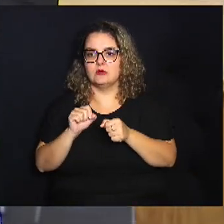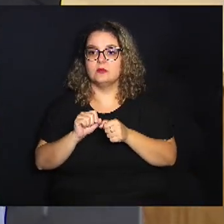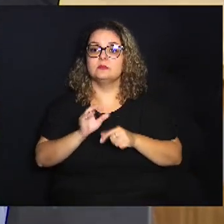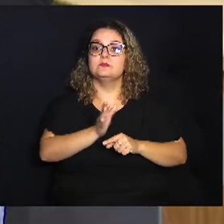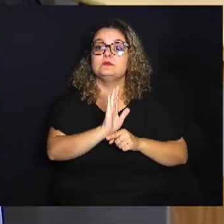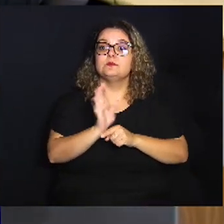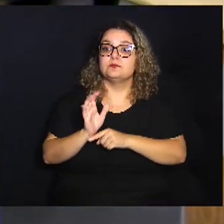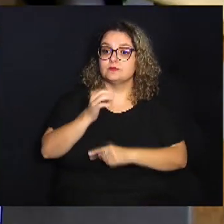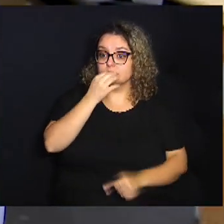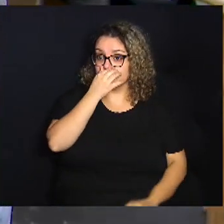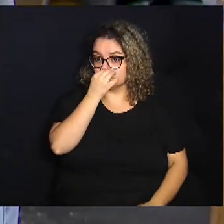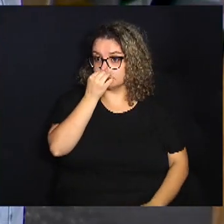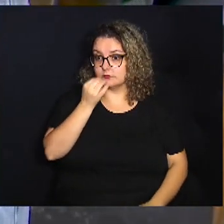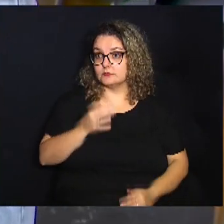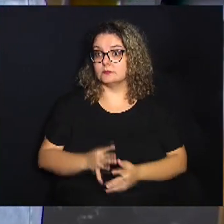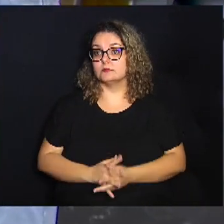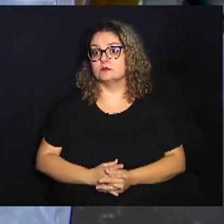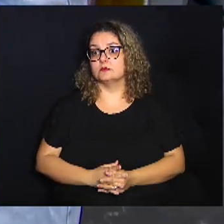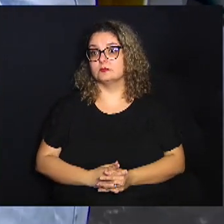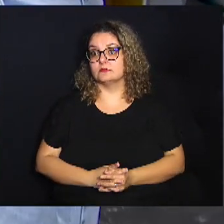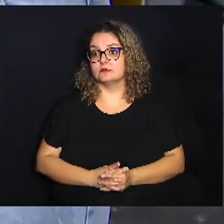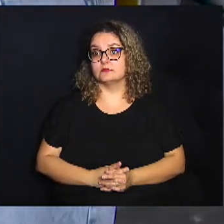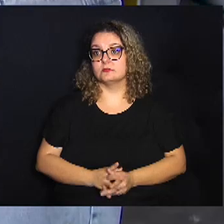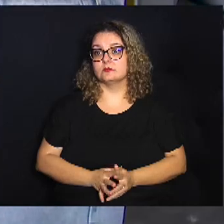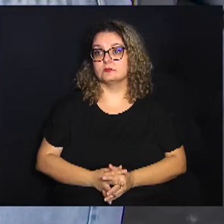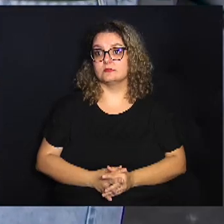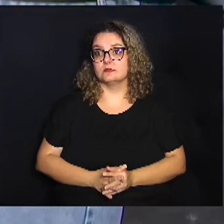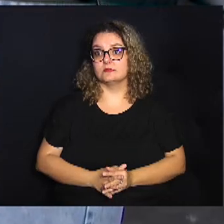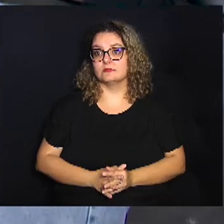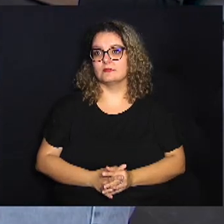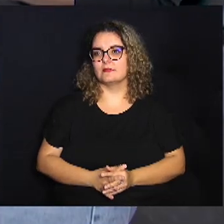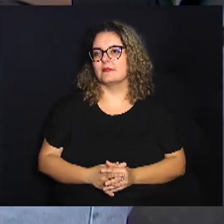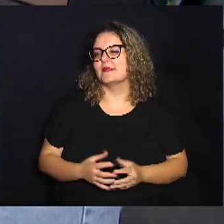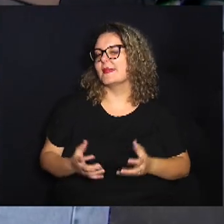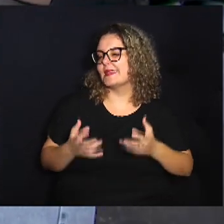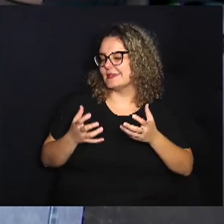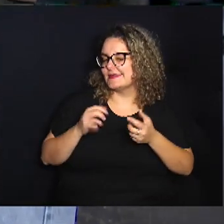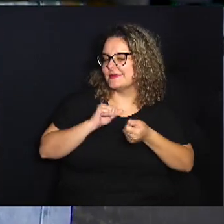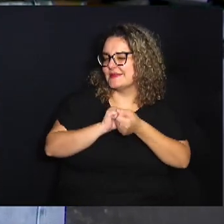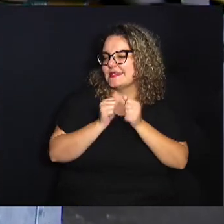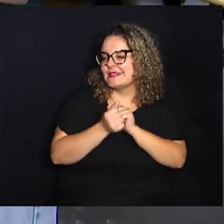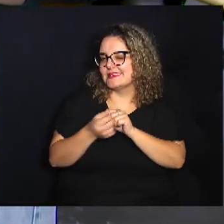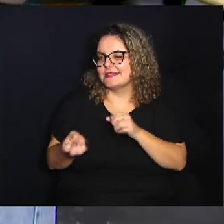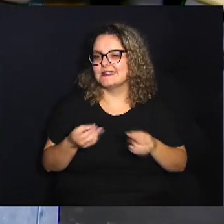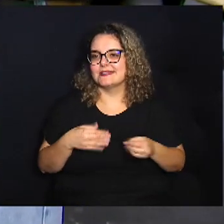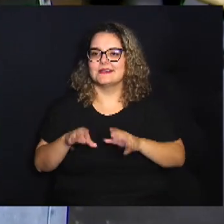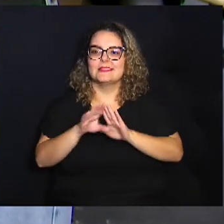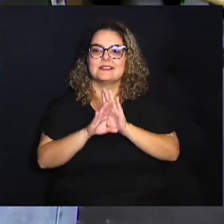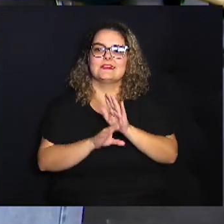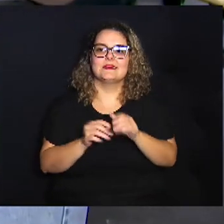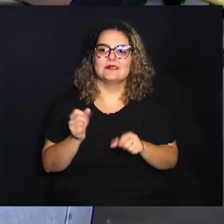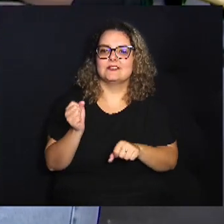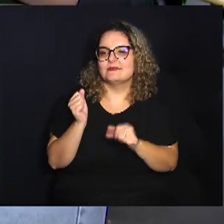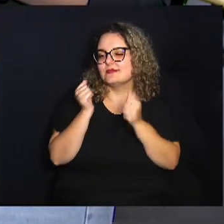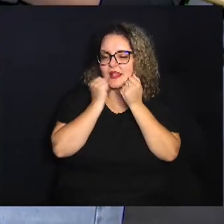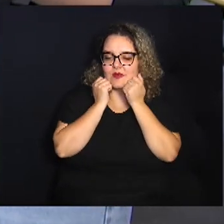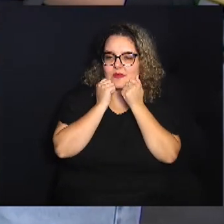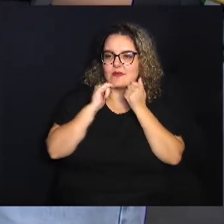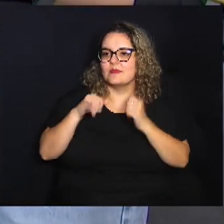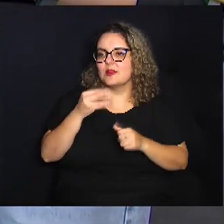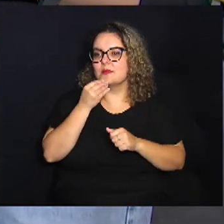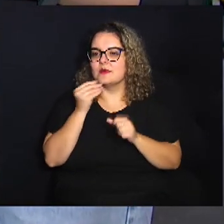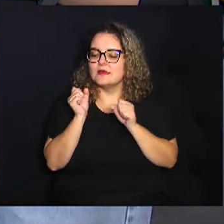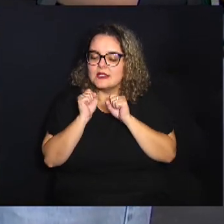cinema, mas a gente quis dar uma rebuscada, né, na programação de julho, mais para aproveitar esse